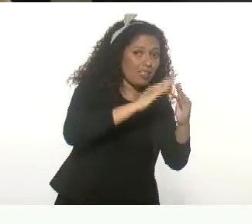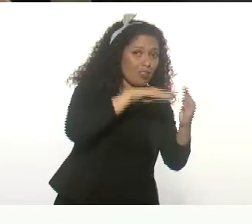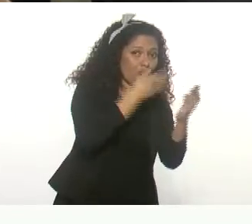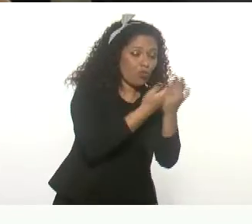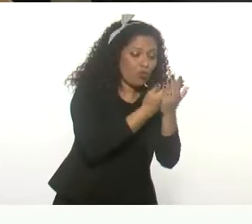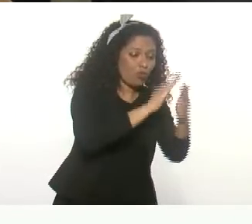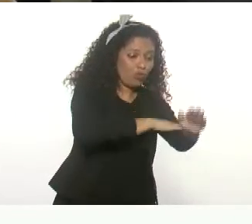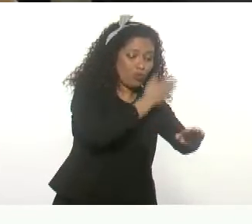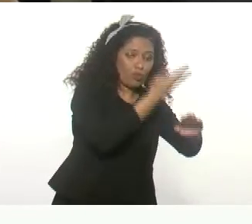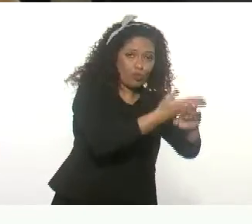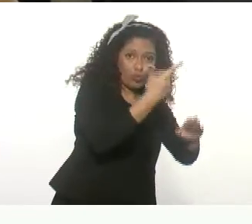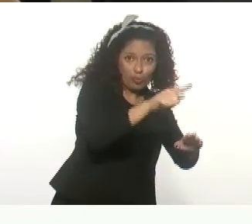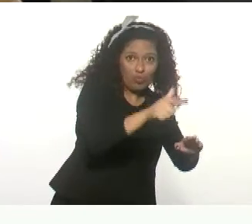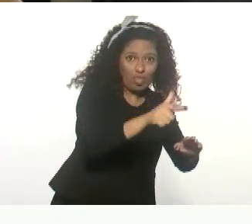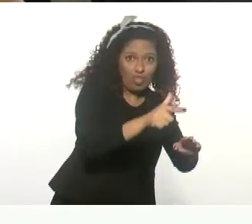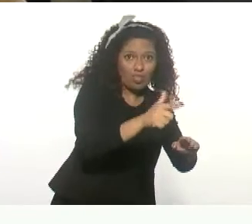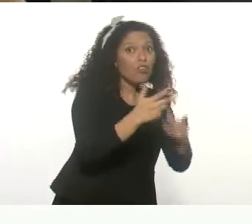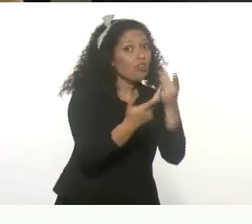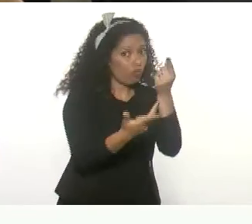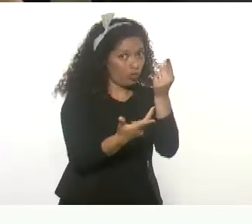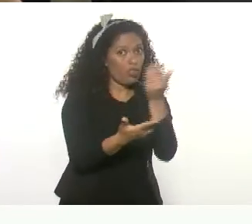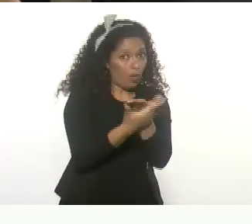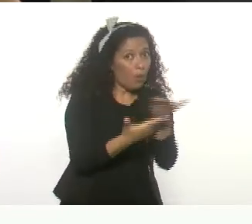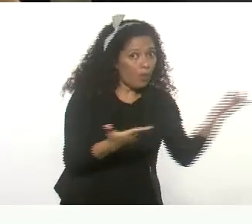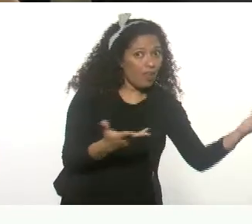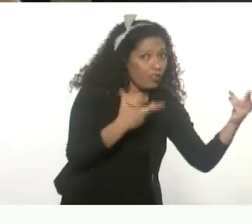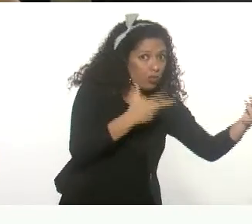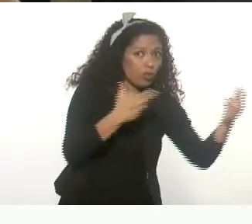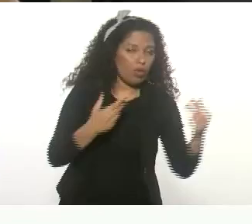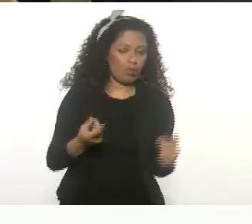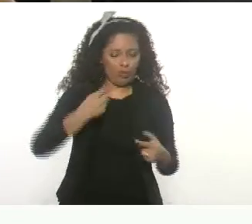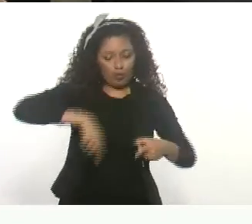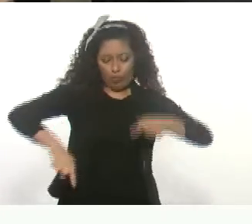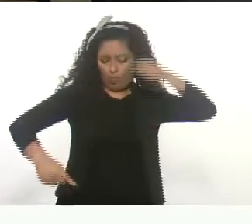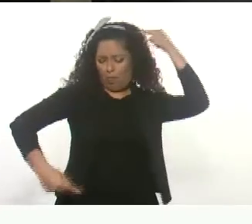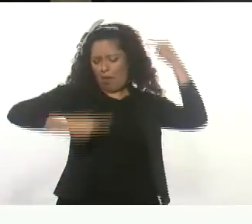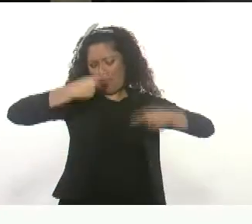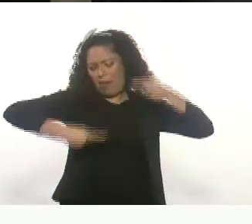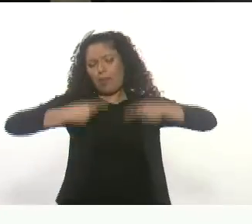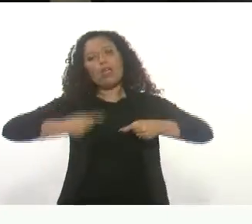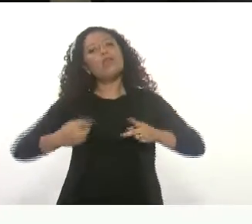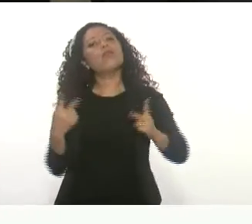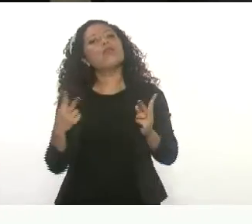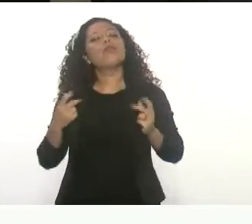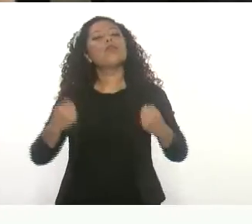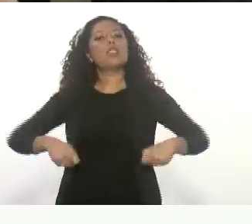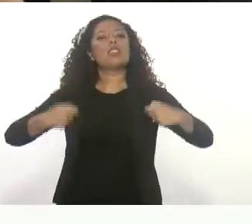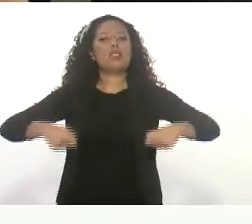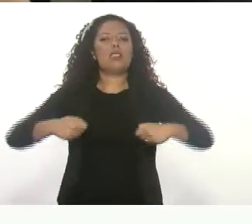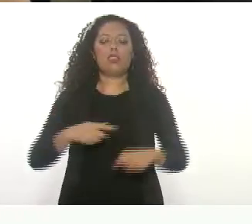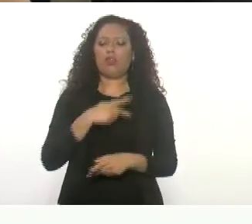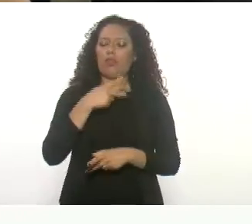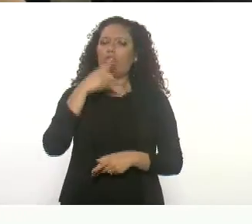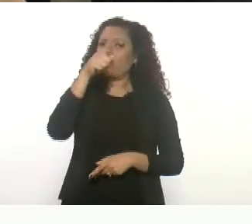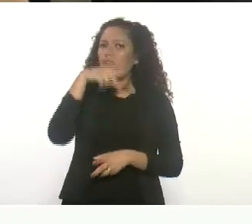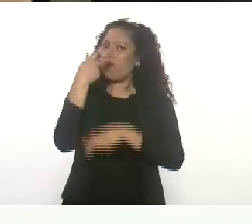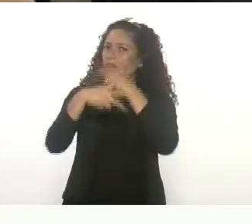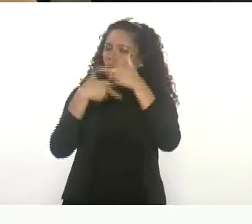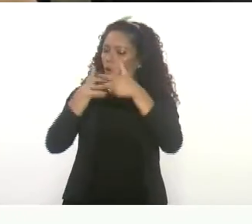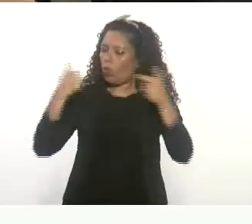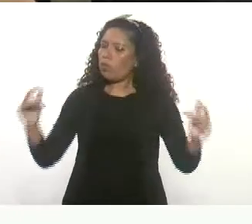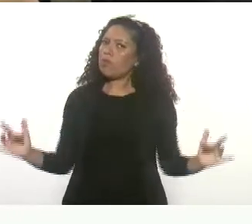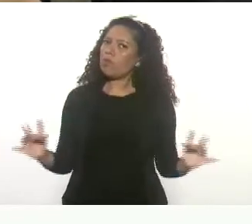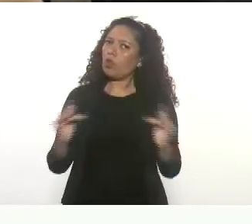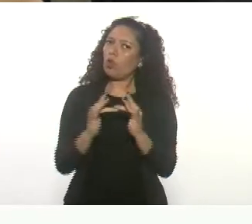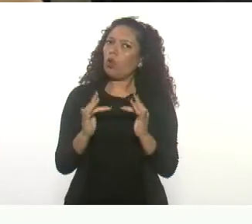assim, isso tem que ser muito debatido. Muito. Coisas que você citou, eu concordo, mas coisas